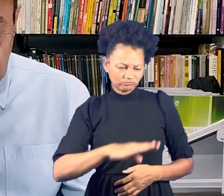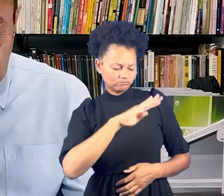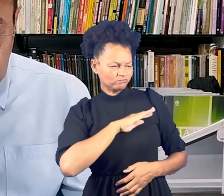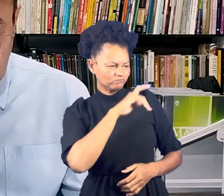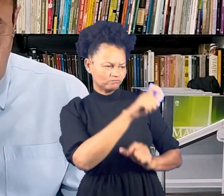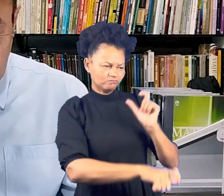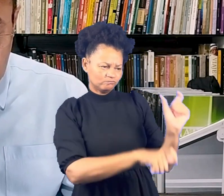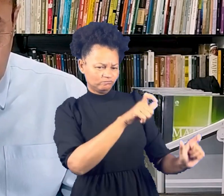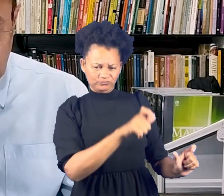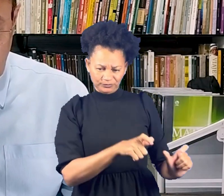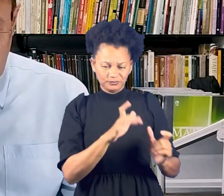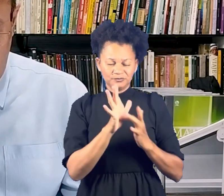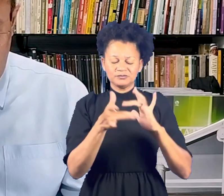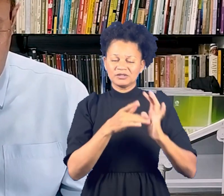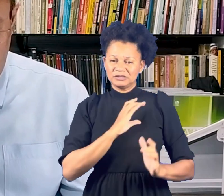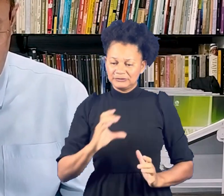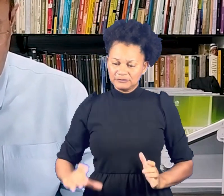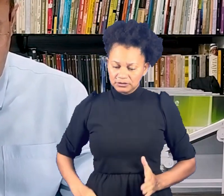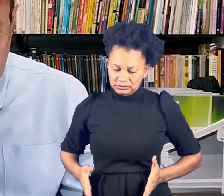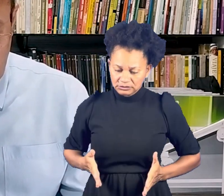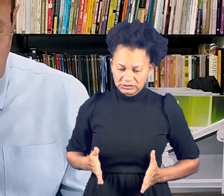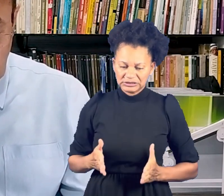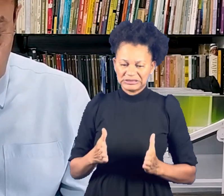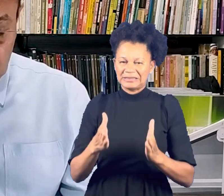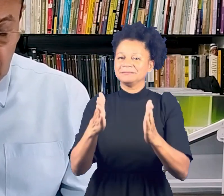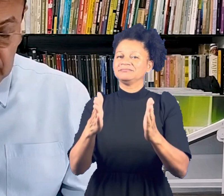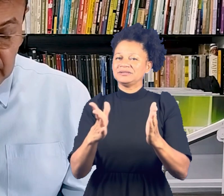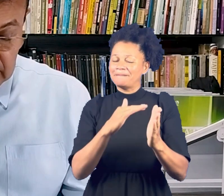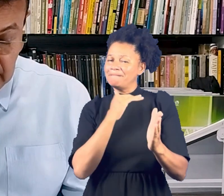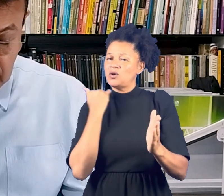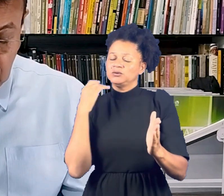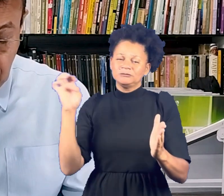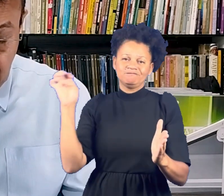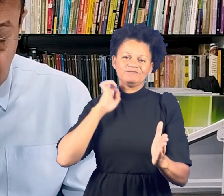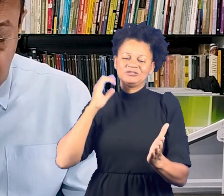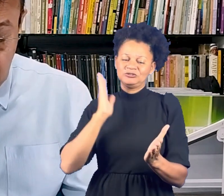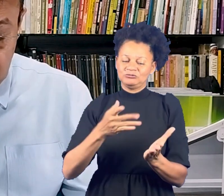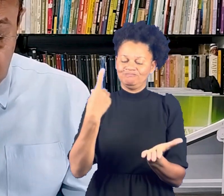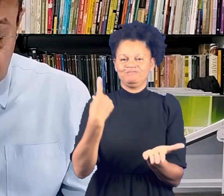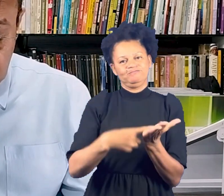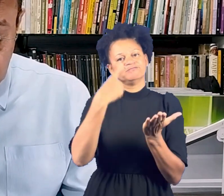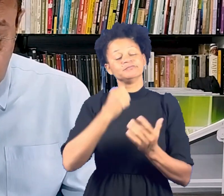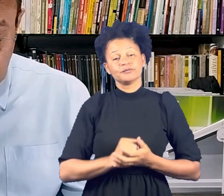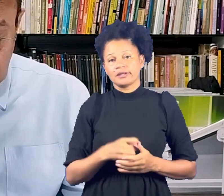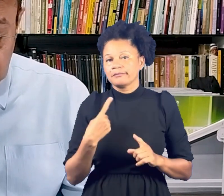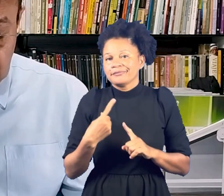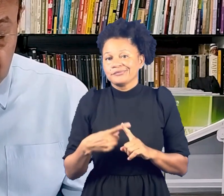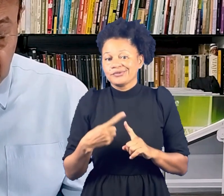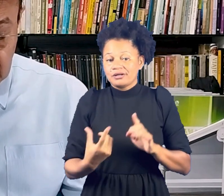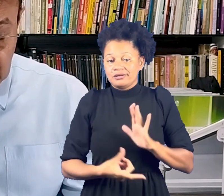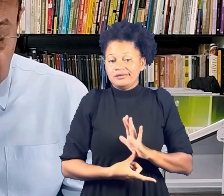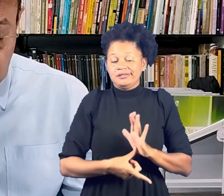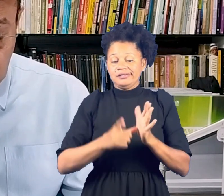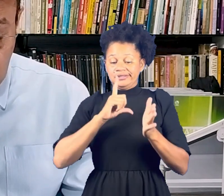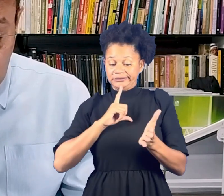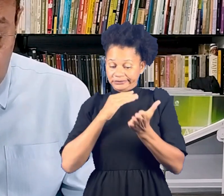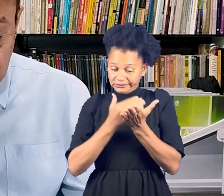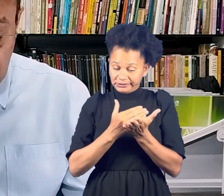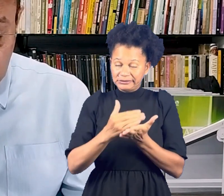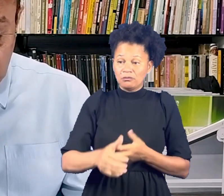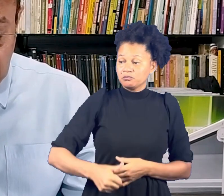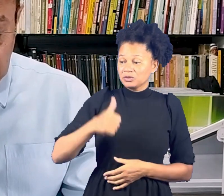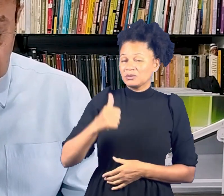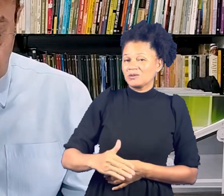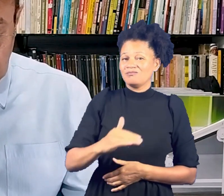o caminho do martírio de Estevão estava traçado. Entretanto, antes de fazê-lo,